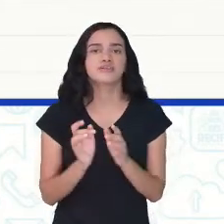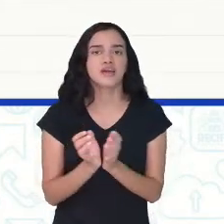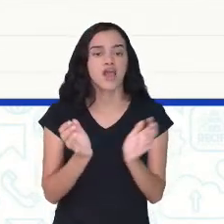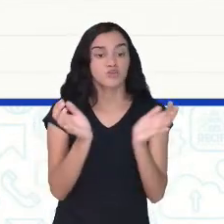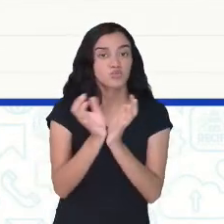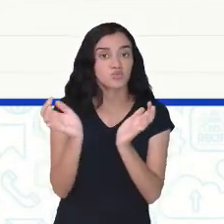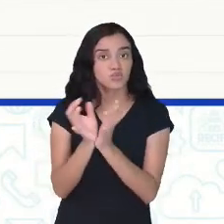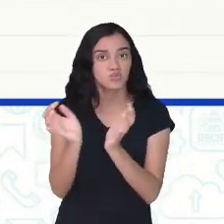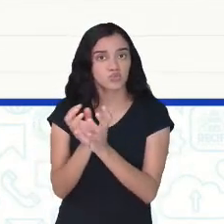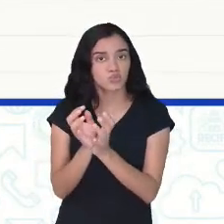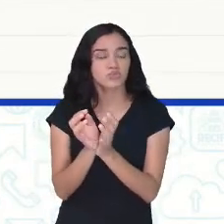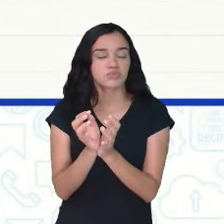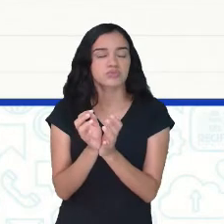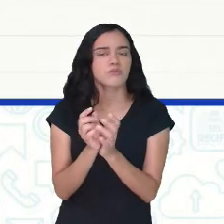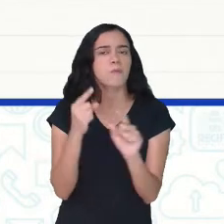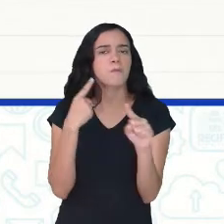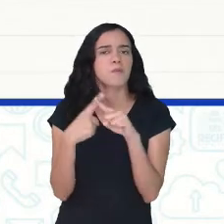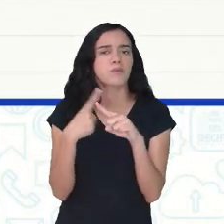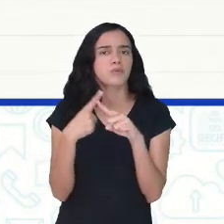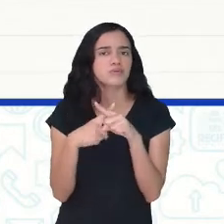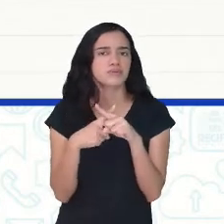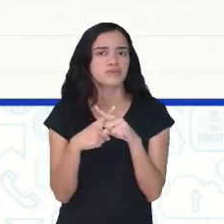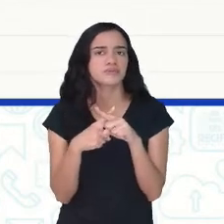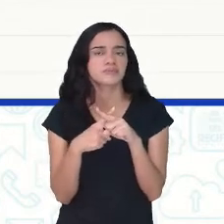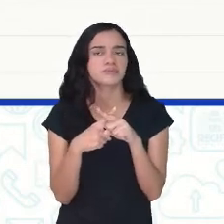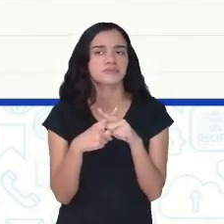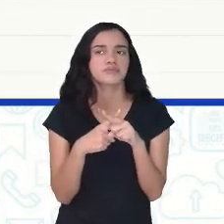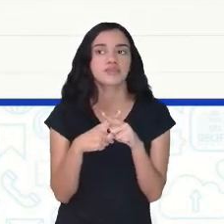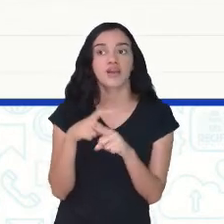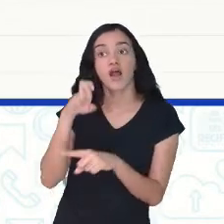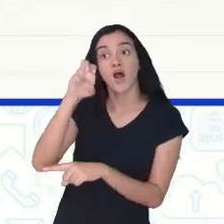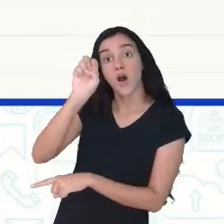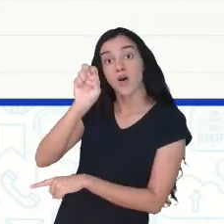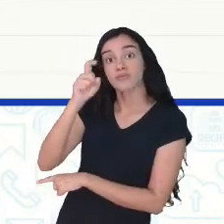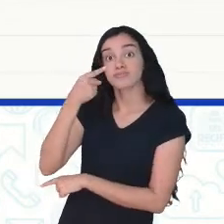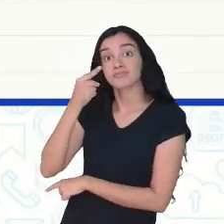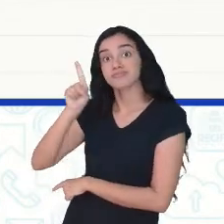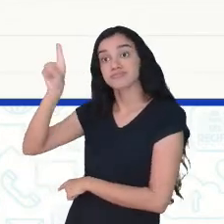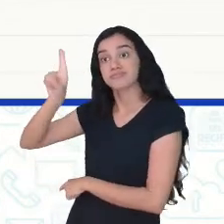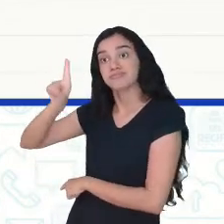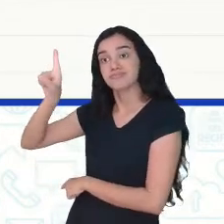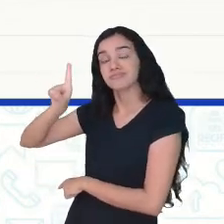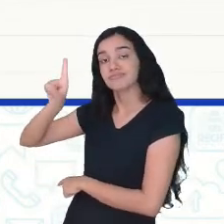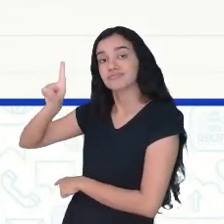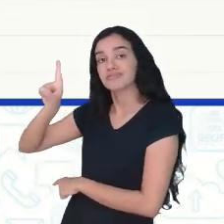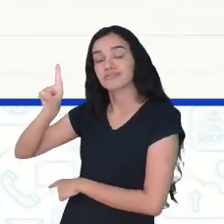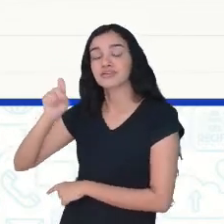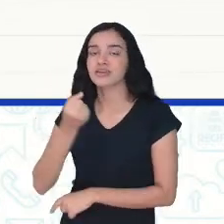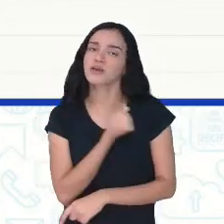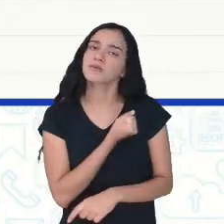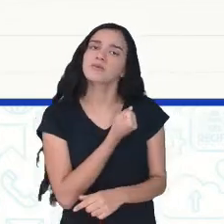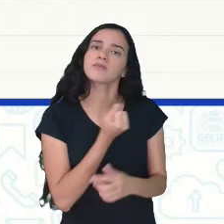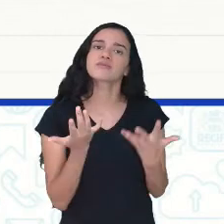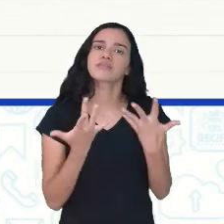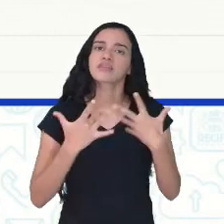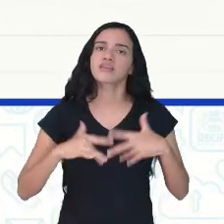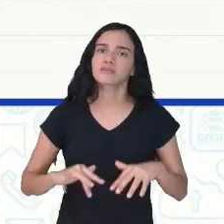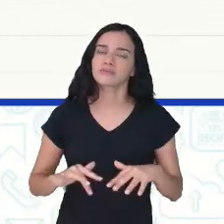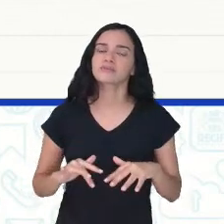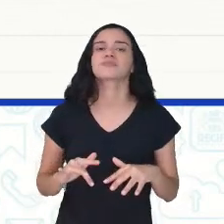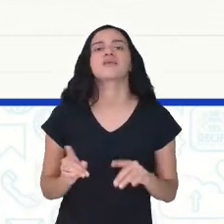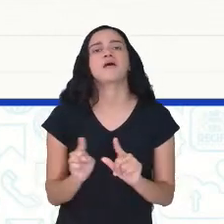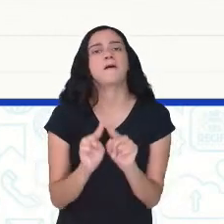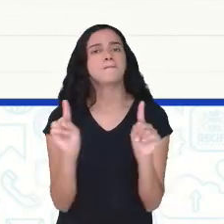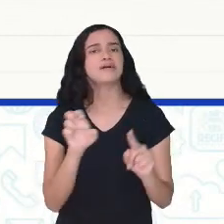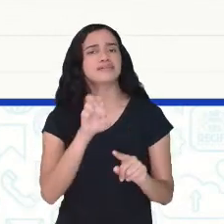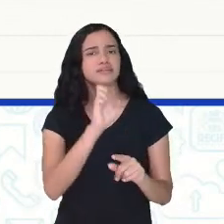números racionais. Por quê? Porque, olha o 5 inteiro aqui, que é um número natural. Mais